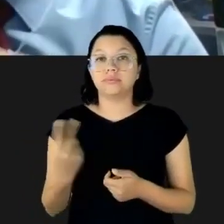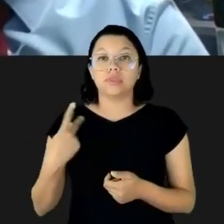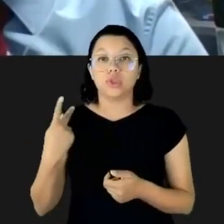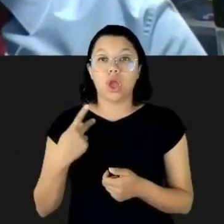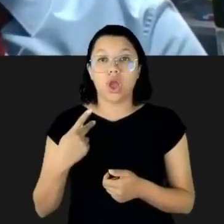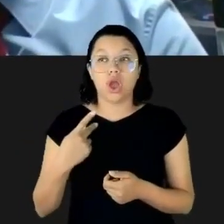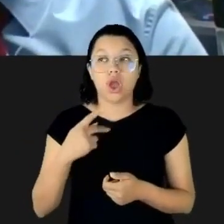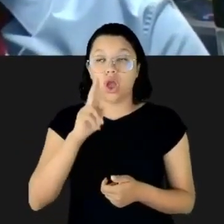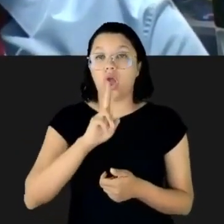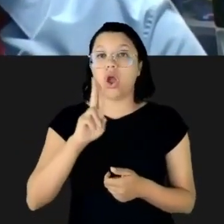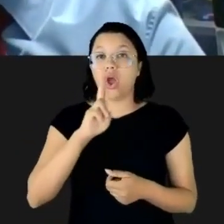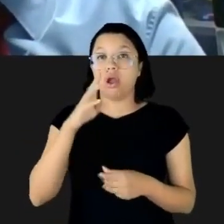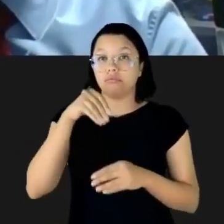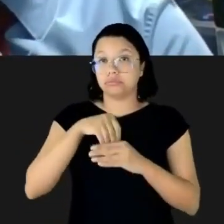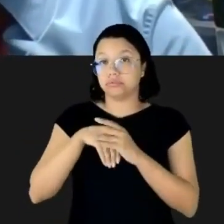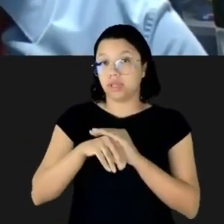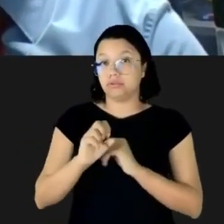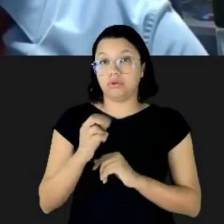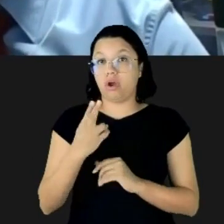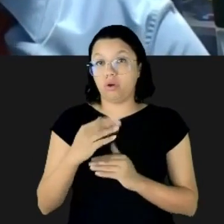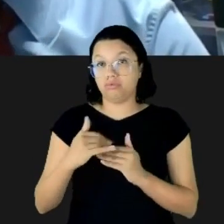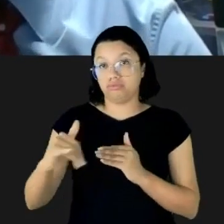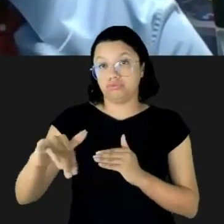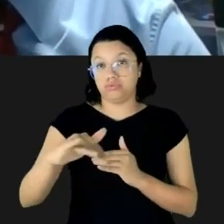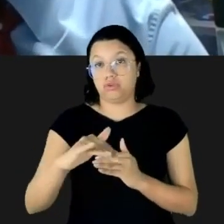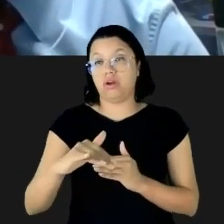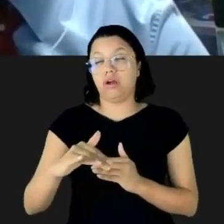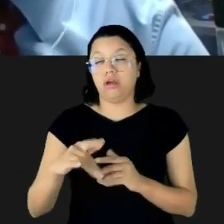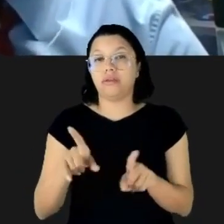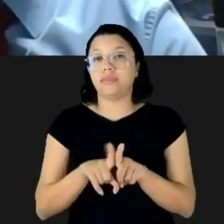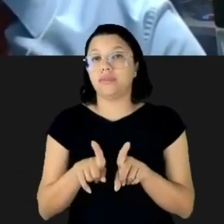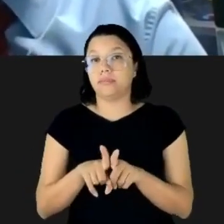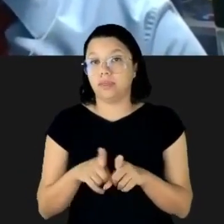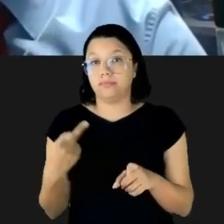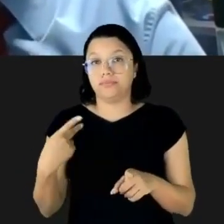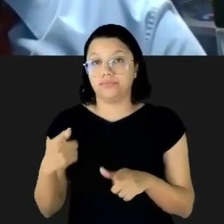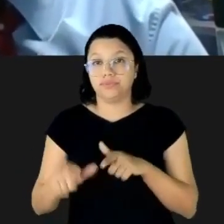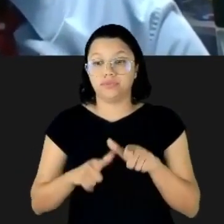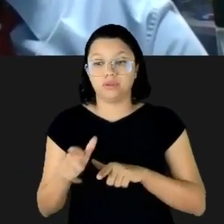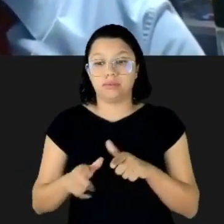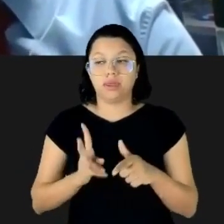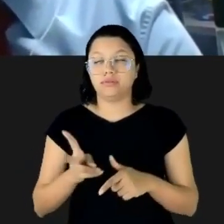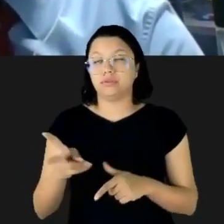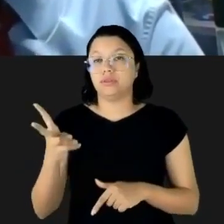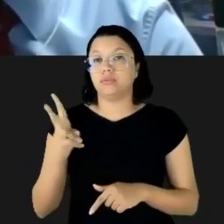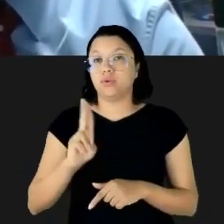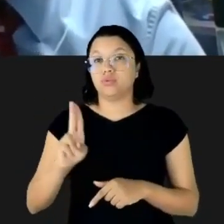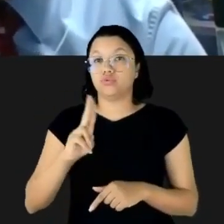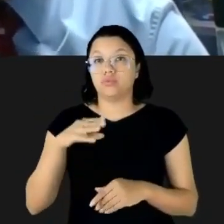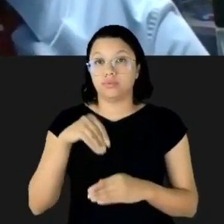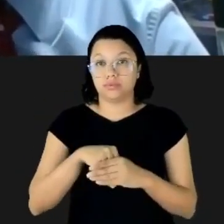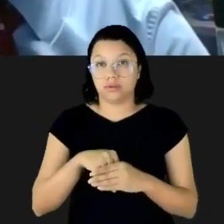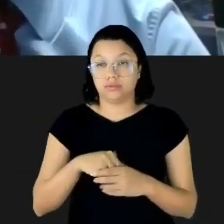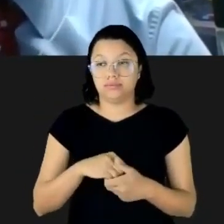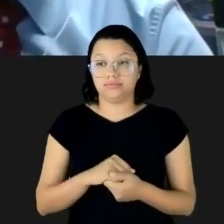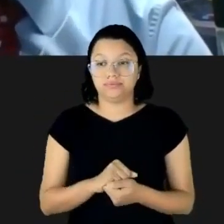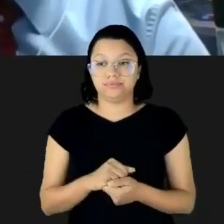nós somos usuário interno ou externo quando nós somos aqui nós estamos trabalhando sempre como usuário interno